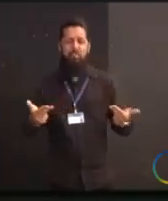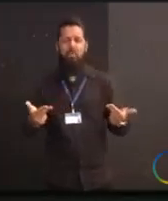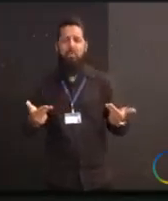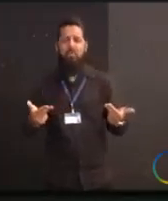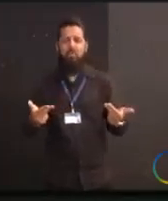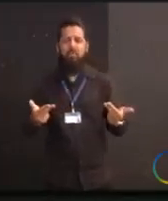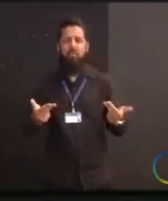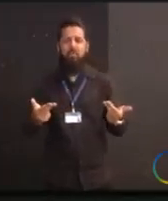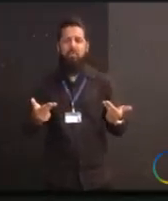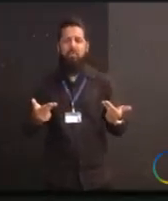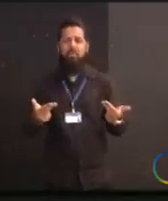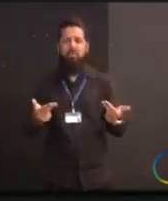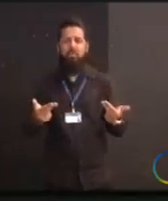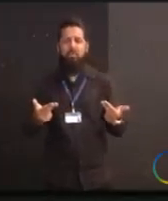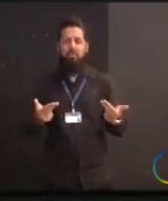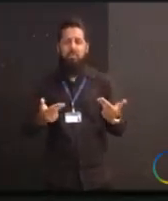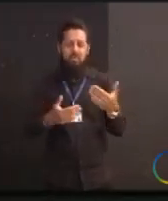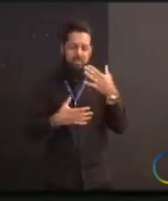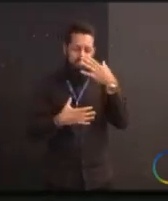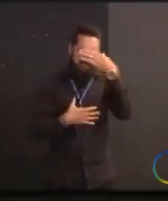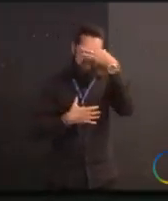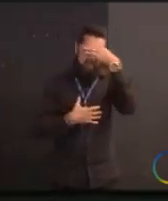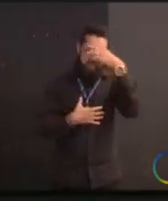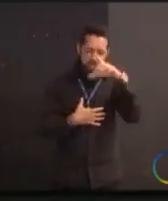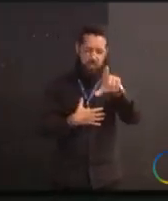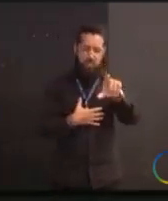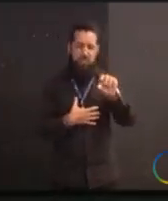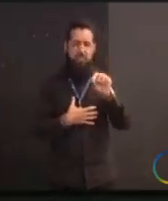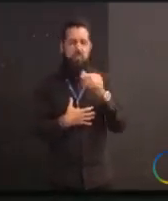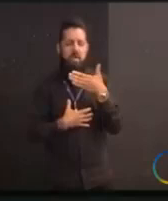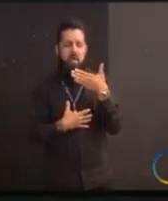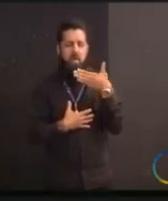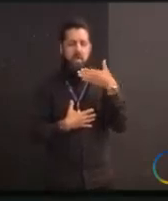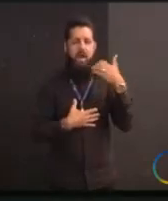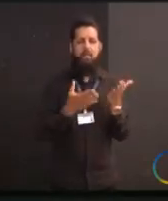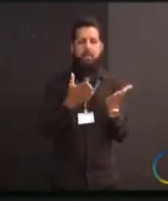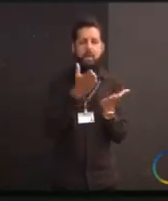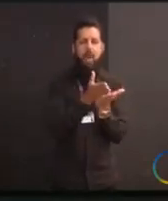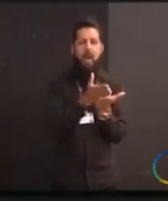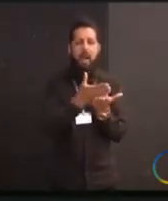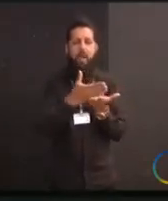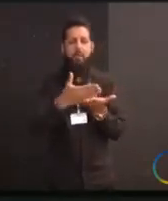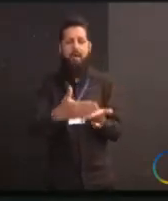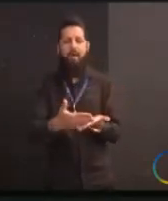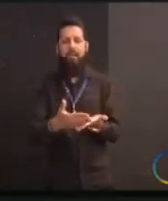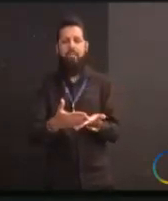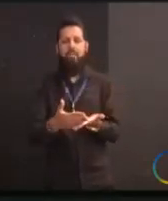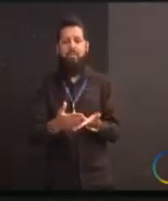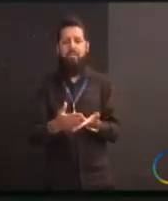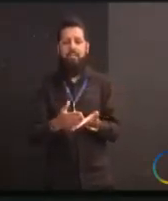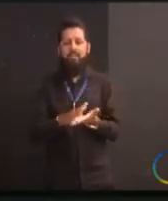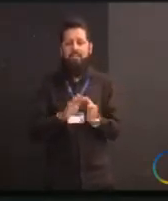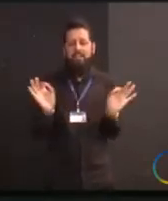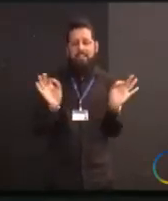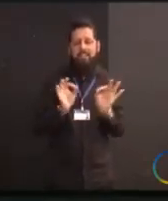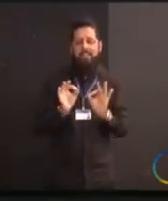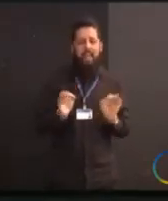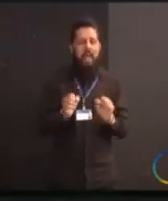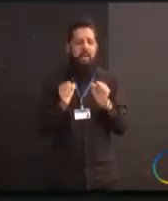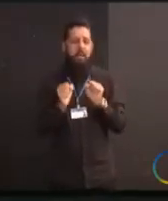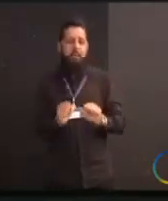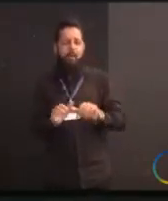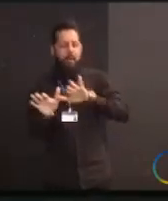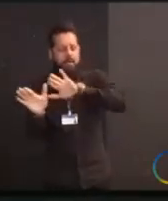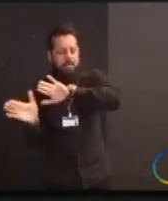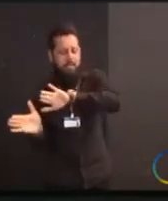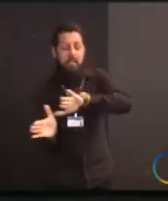Xavier escolheu a melhor parte, e esta não lhe será tirada. O